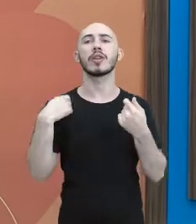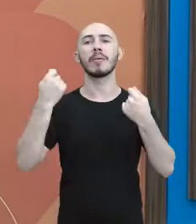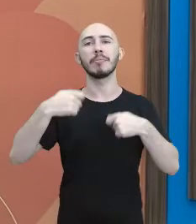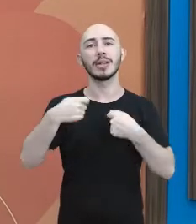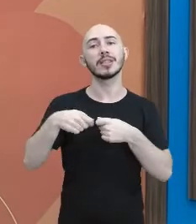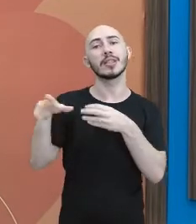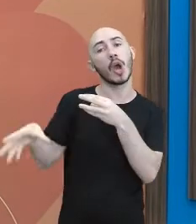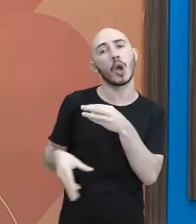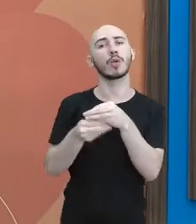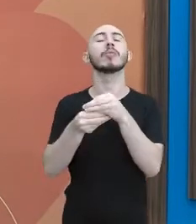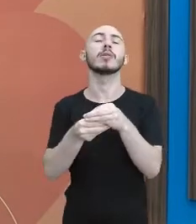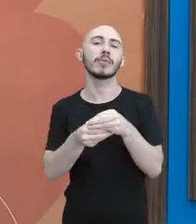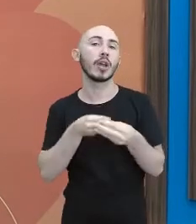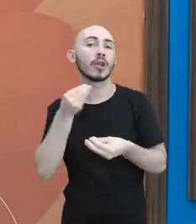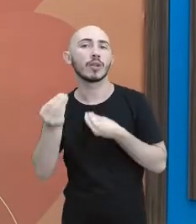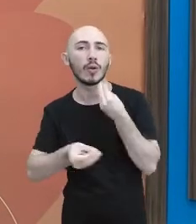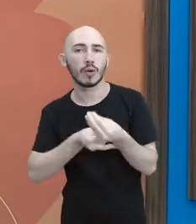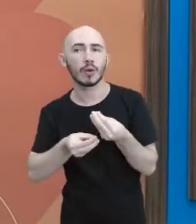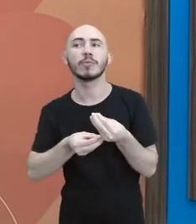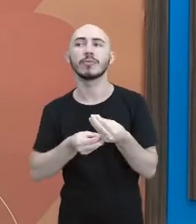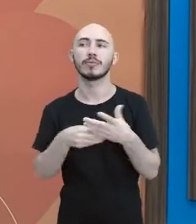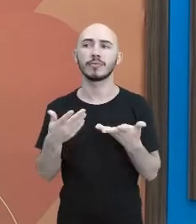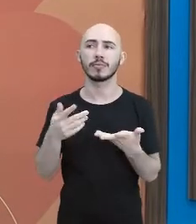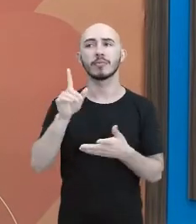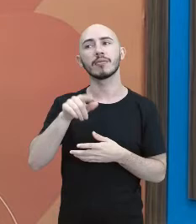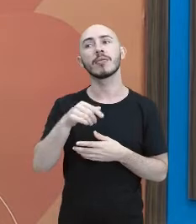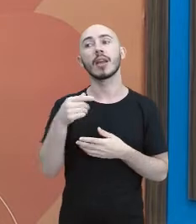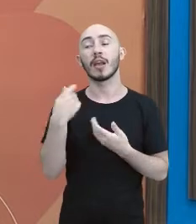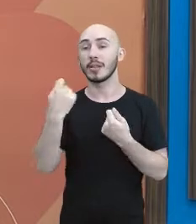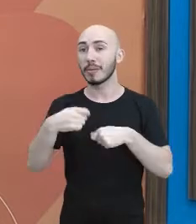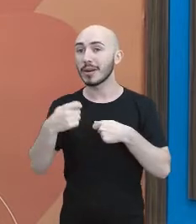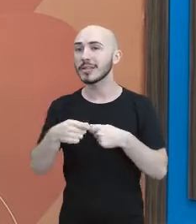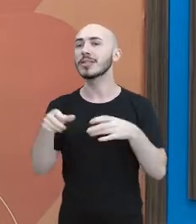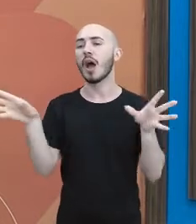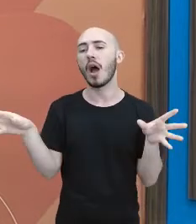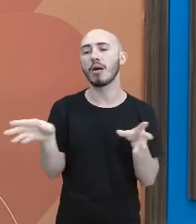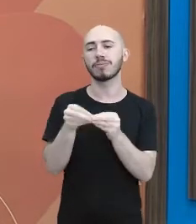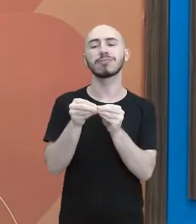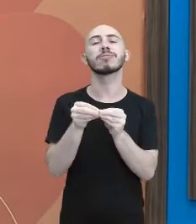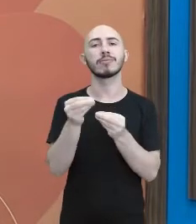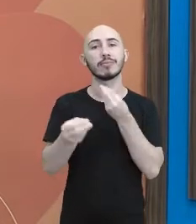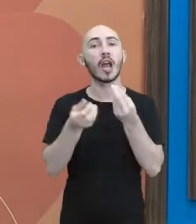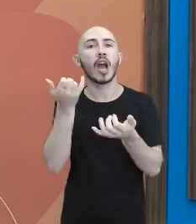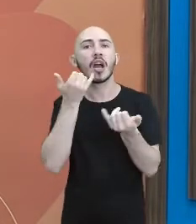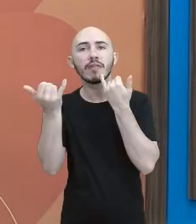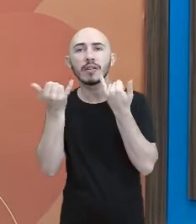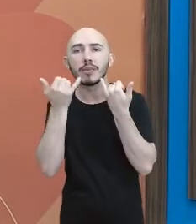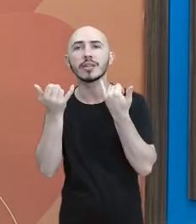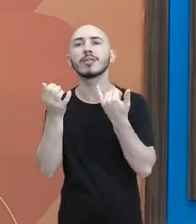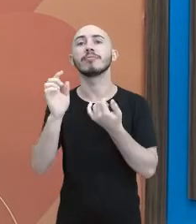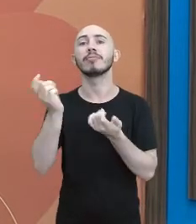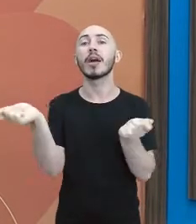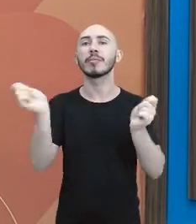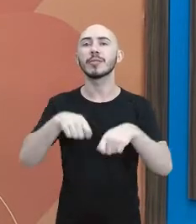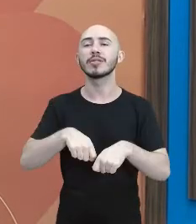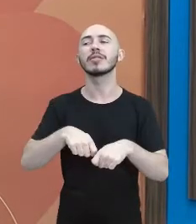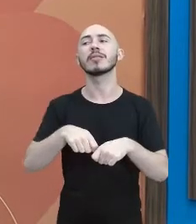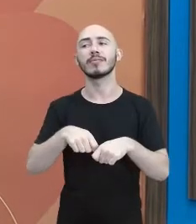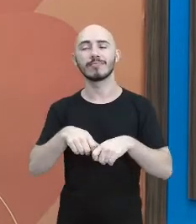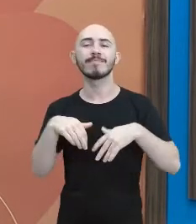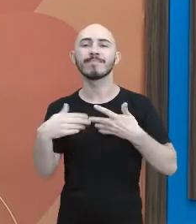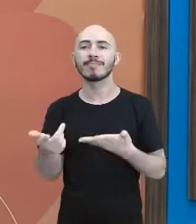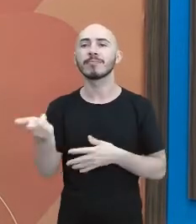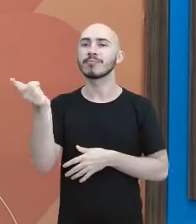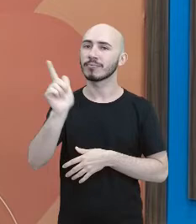um complemento, ele precisa de um a mais, ele precisa suplementar essas informações para que novamente